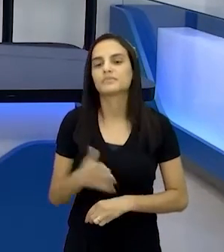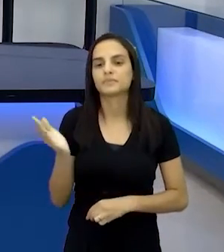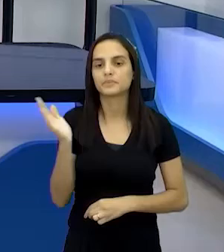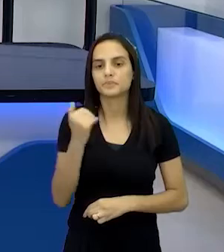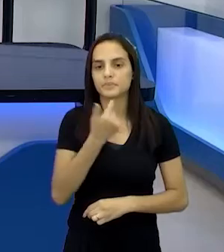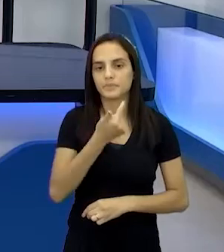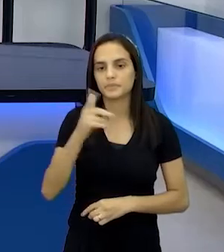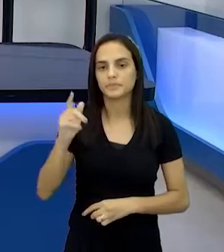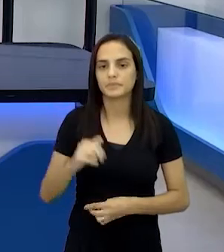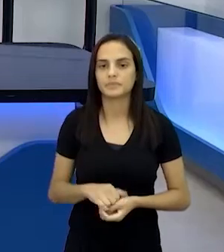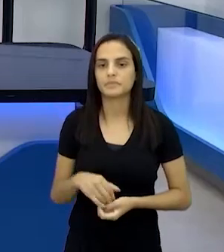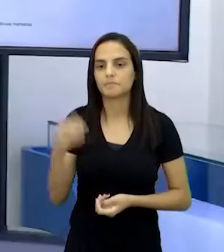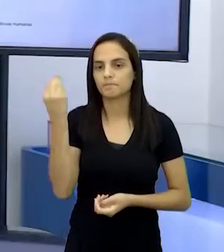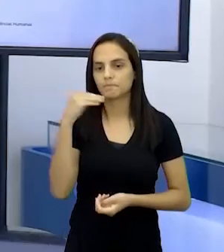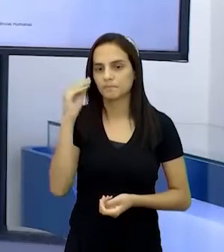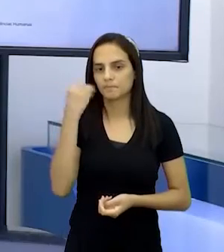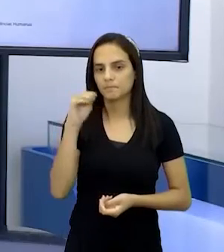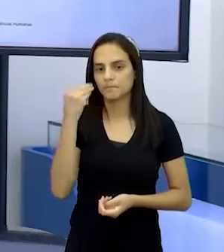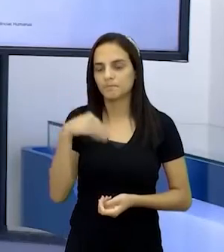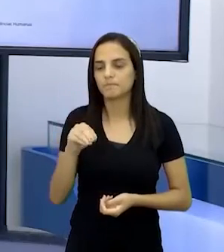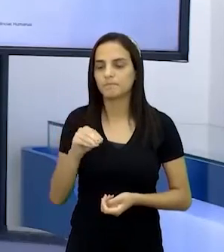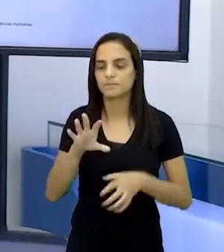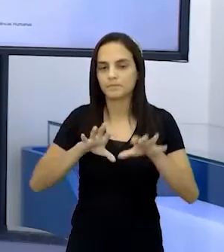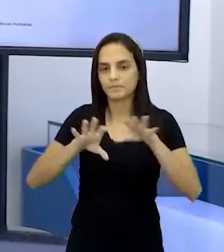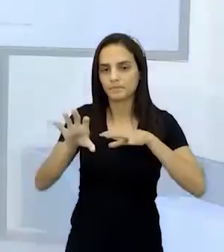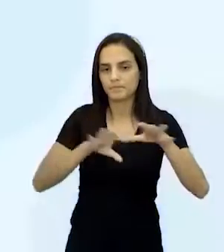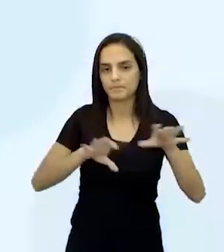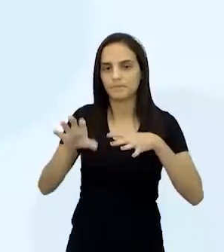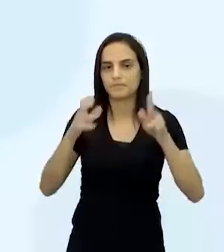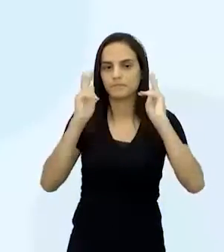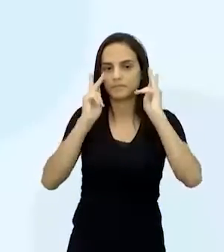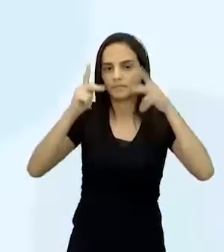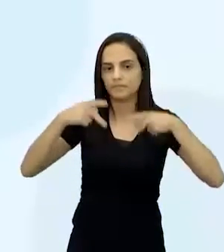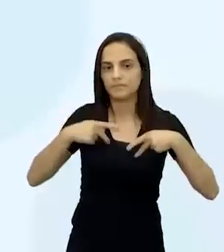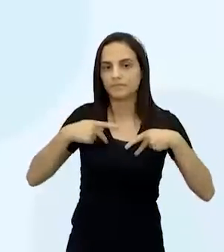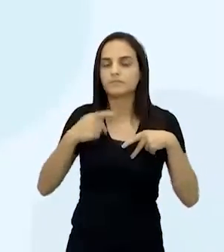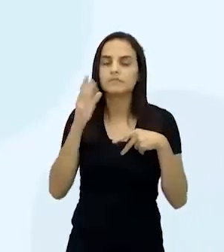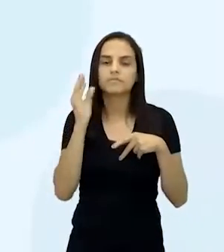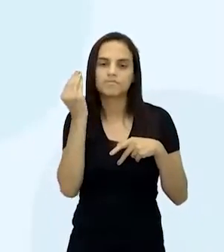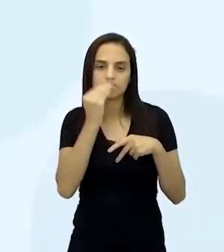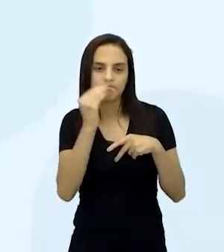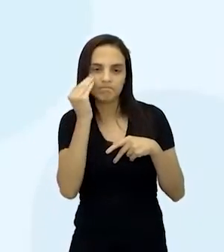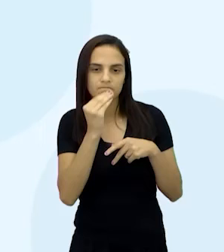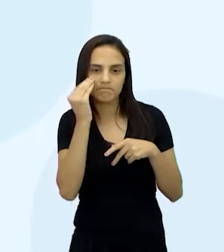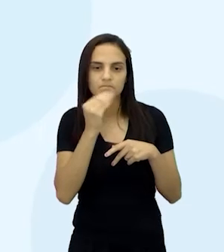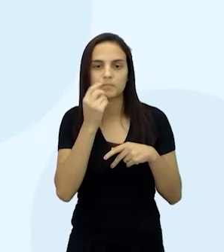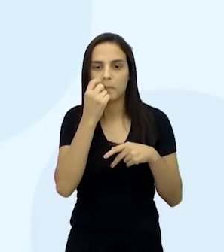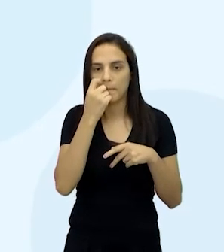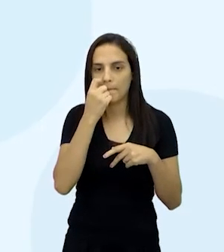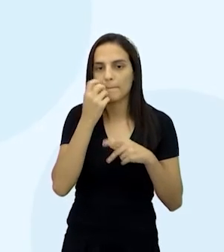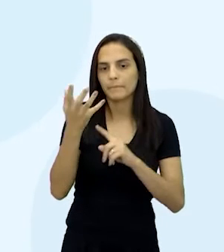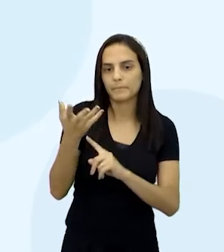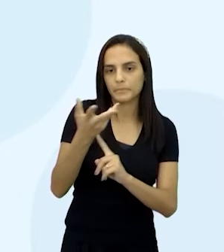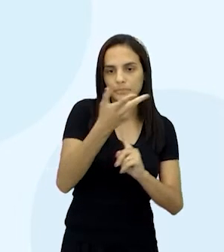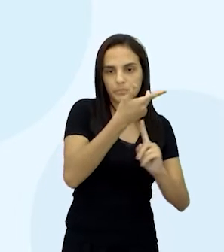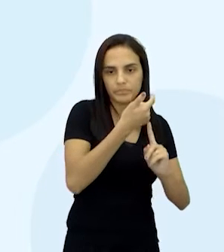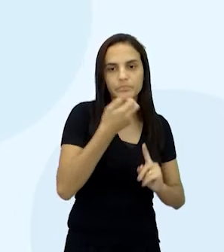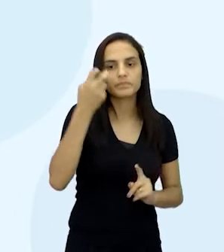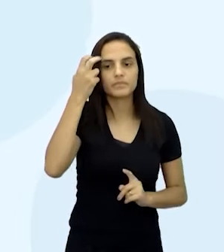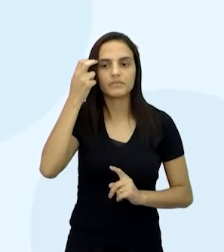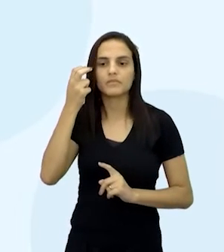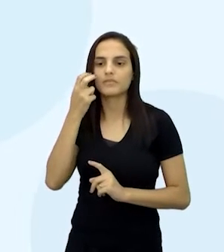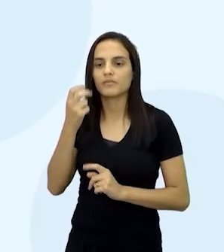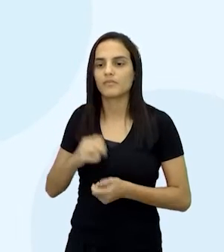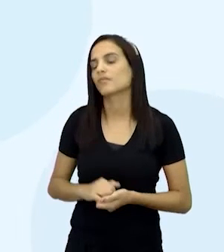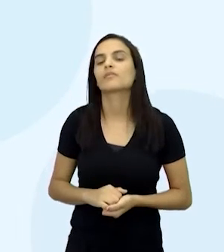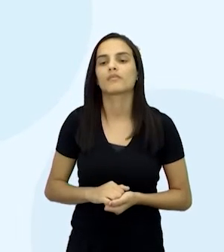próxima aqui, ó. Experimentar gestos e movimentos corporais e apreciar os lados artístico e cultural